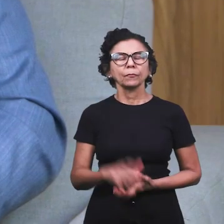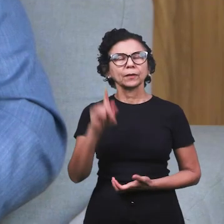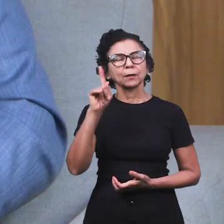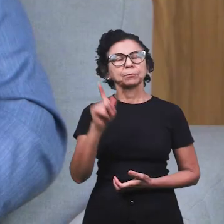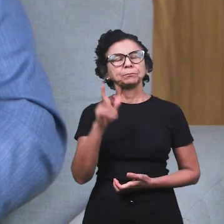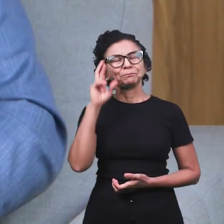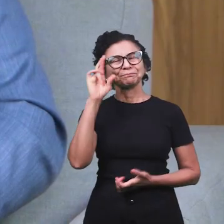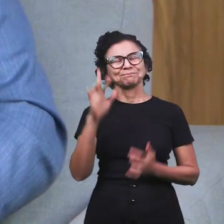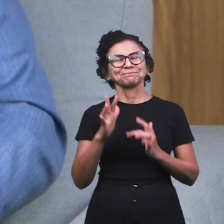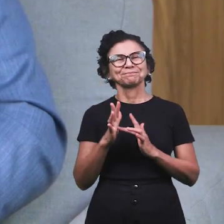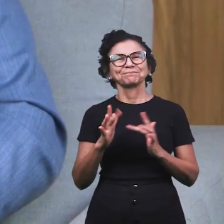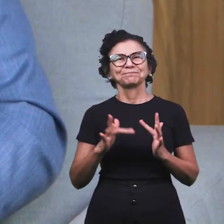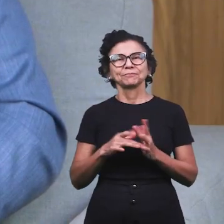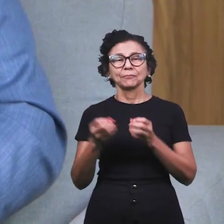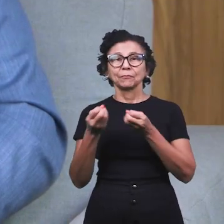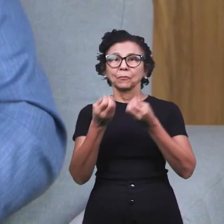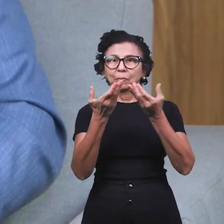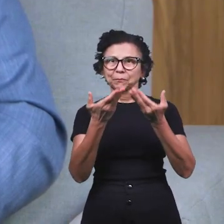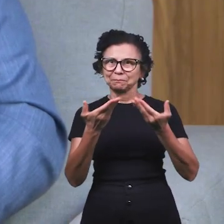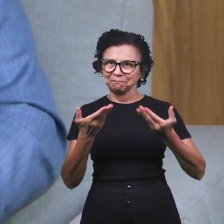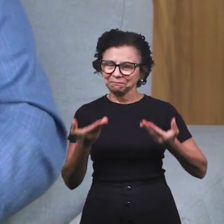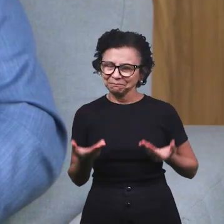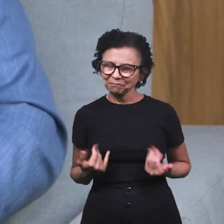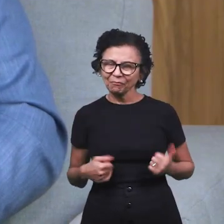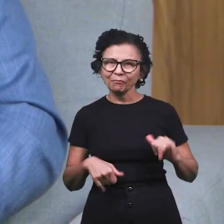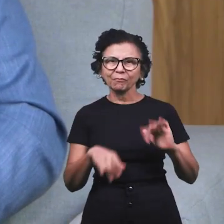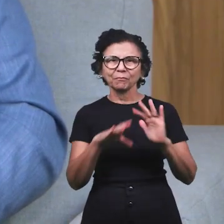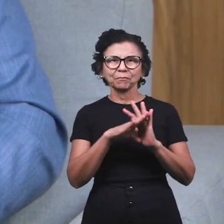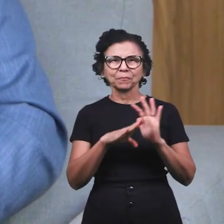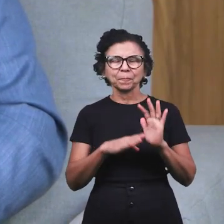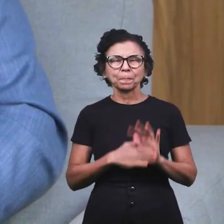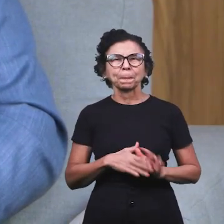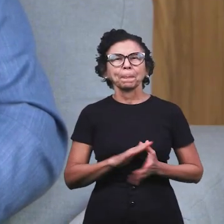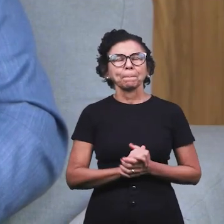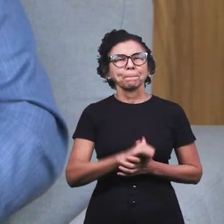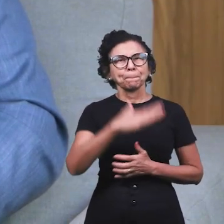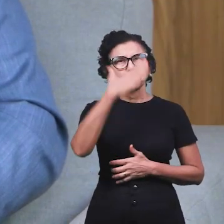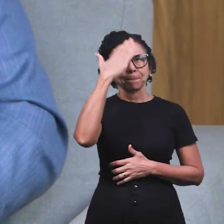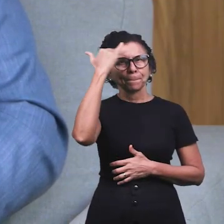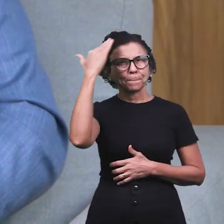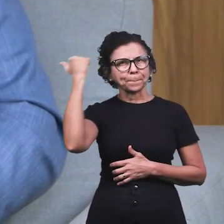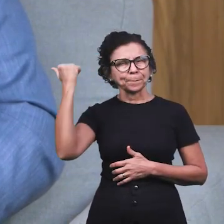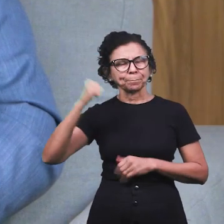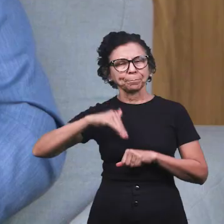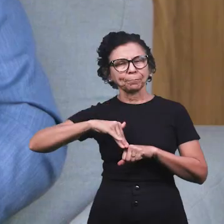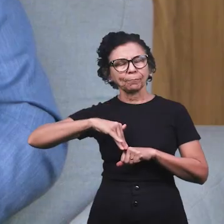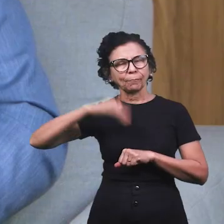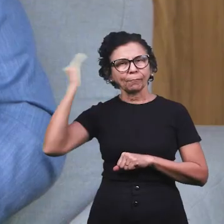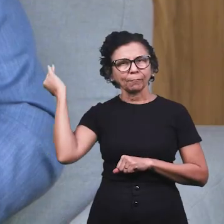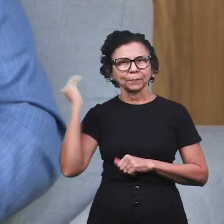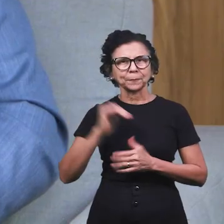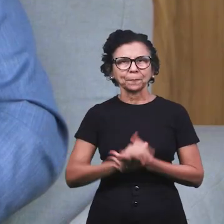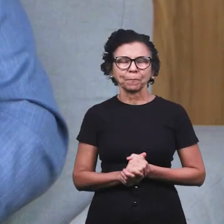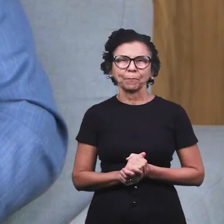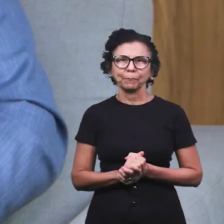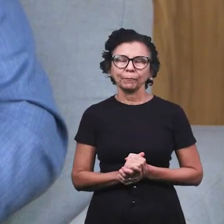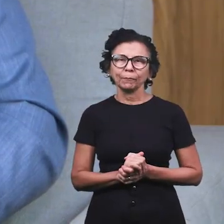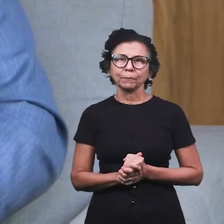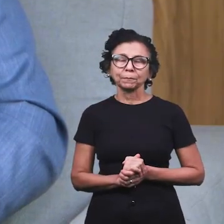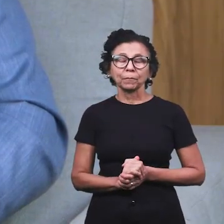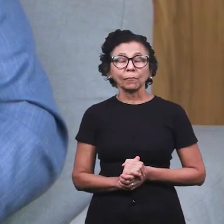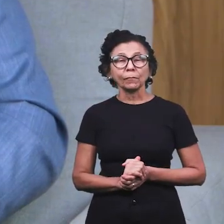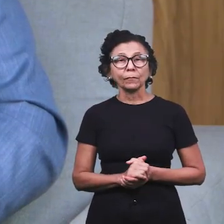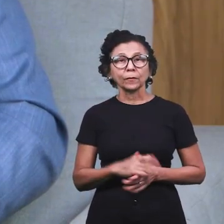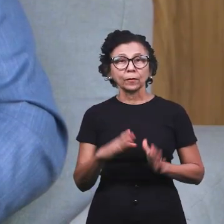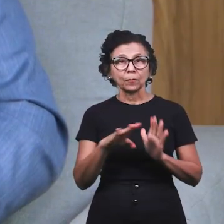A paz do Senhor Jesus, seja muito bem-vindo ao programa Mais Sábios, um programa para toda a família. Aqui nós